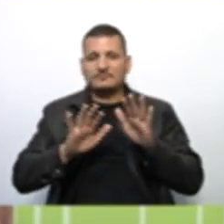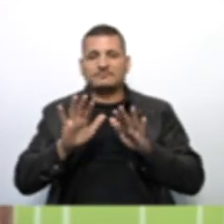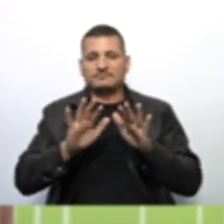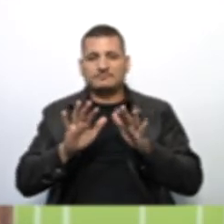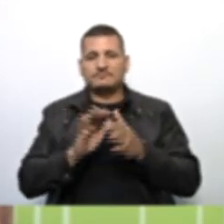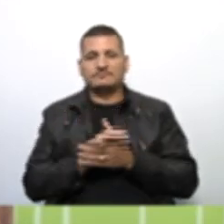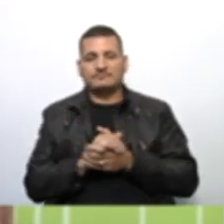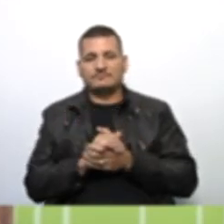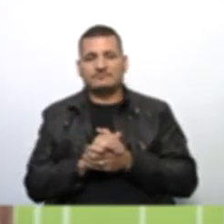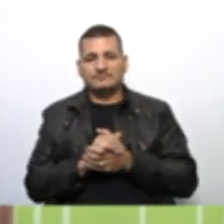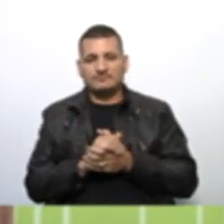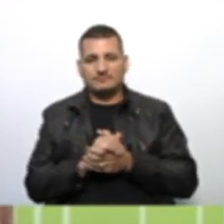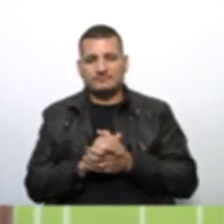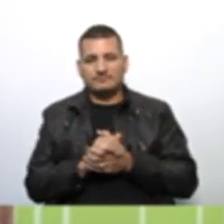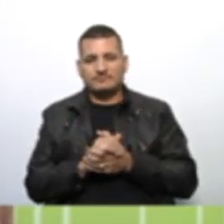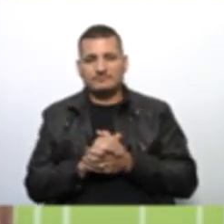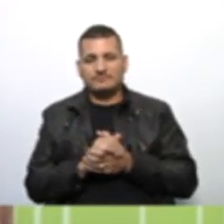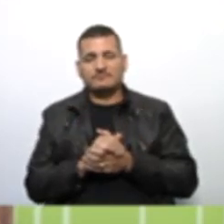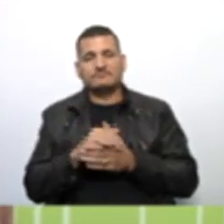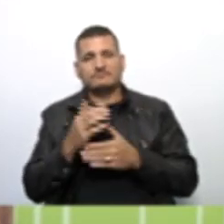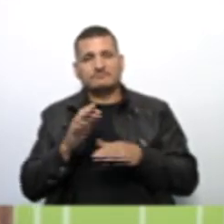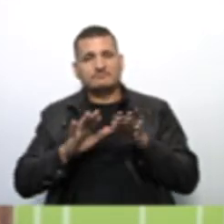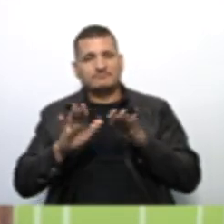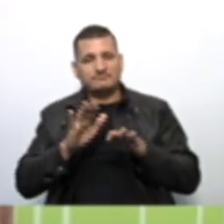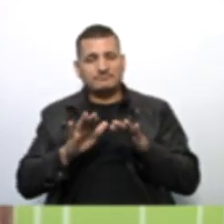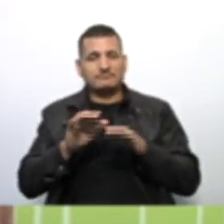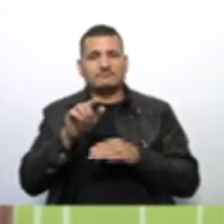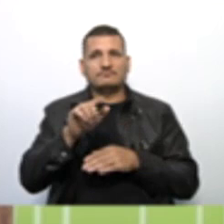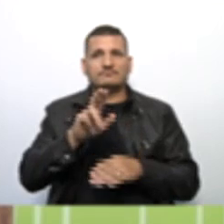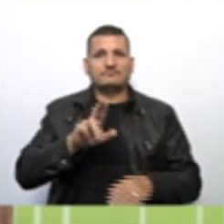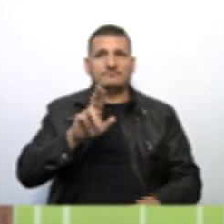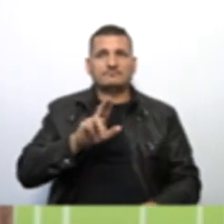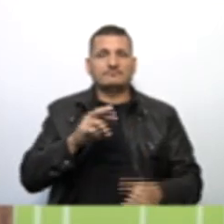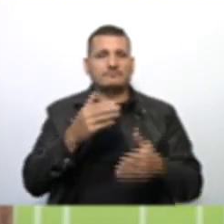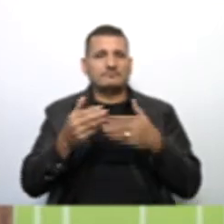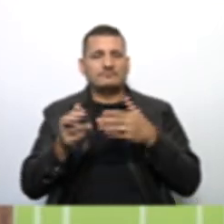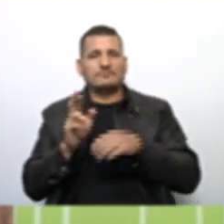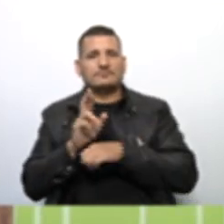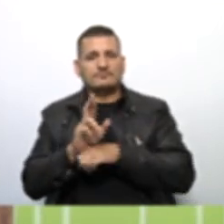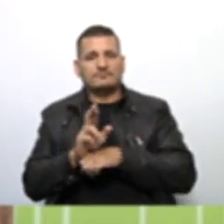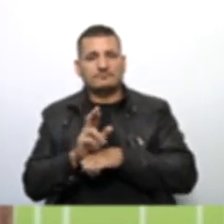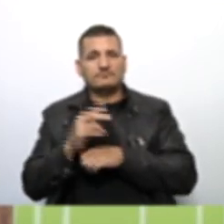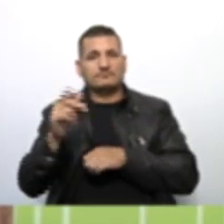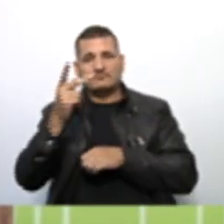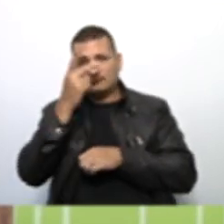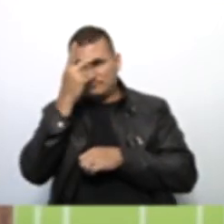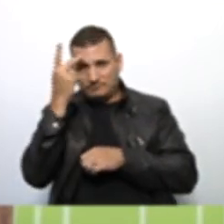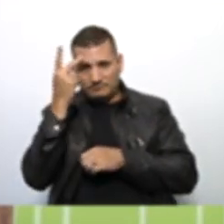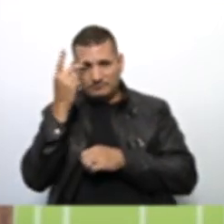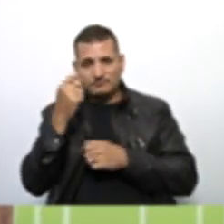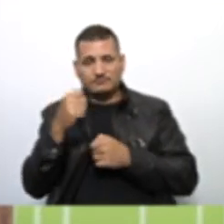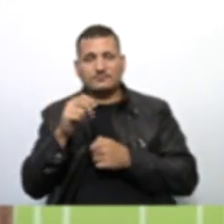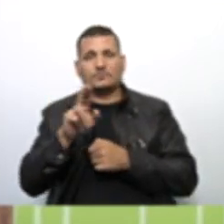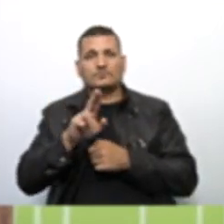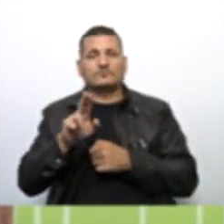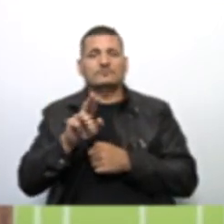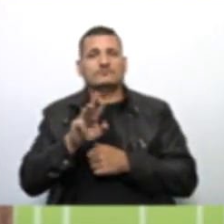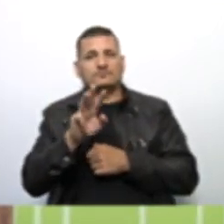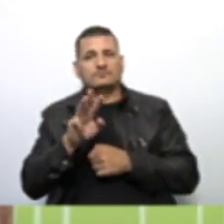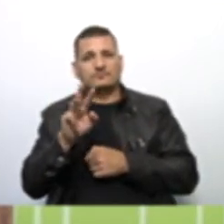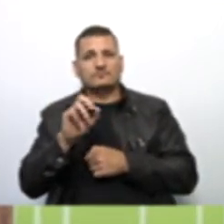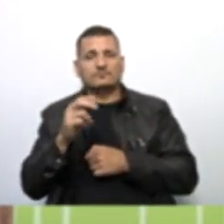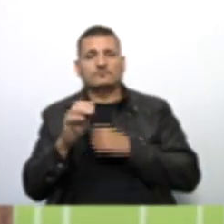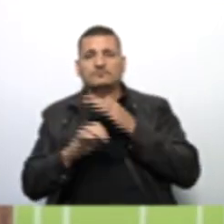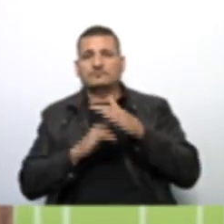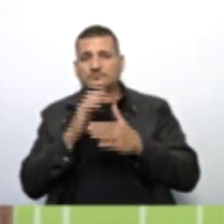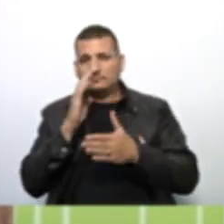a isso, pessoal. Então, bastante cuidado quando você for utilizar qualquer recurso de terceiro. Você tem que utilizar de sites ou pessoas ou